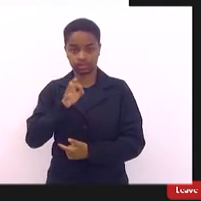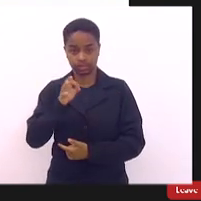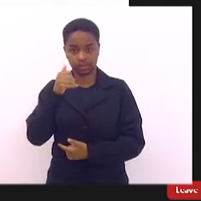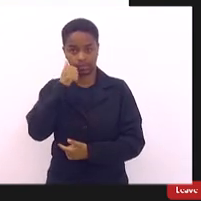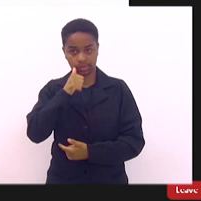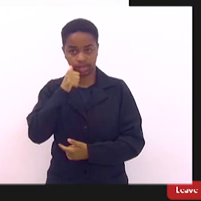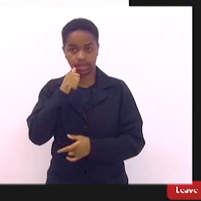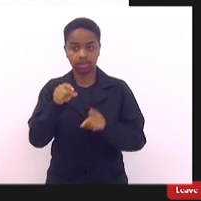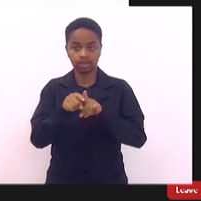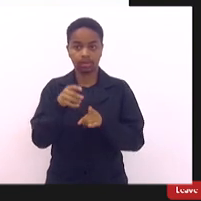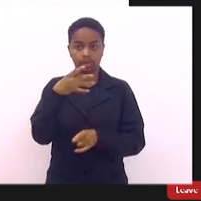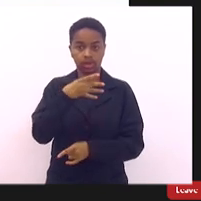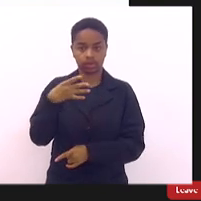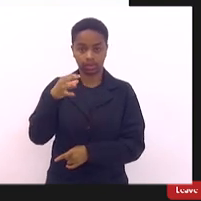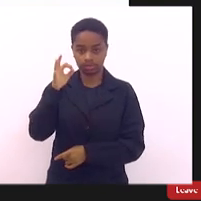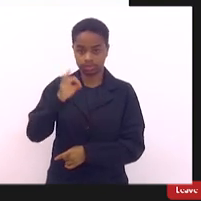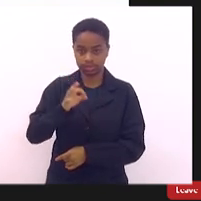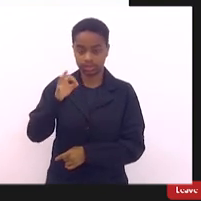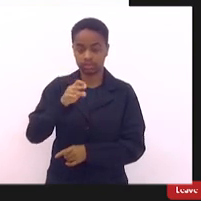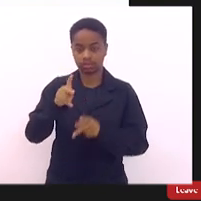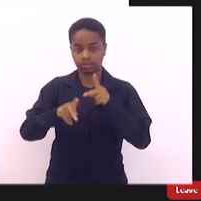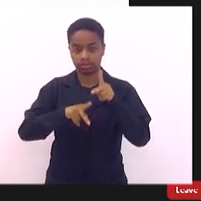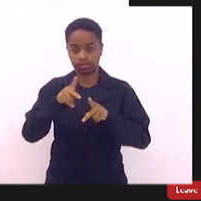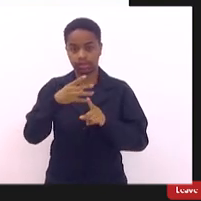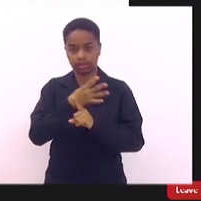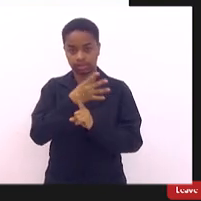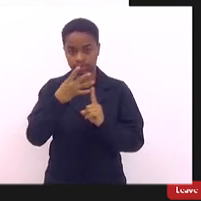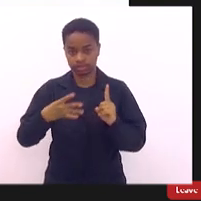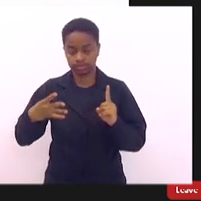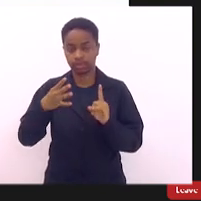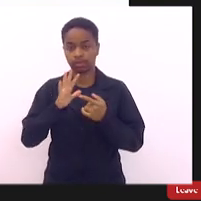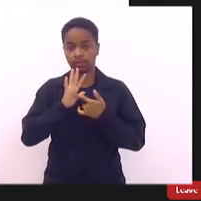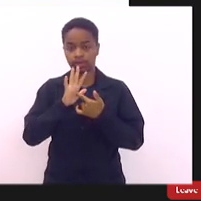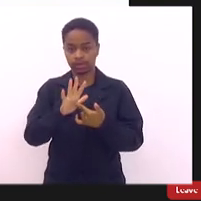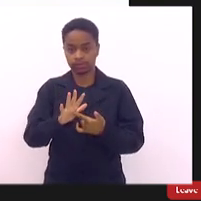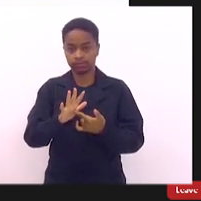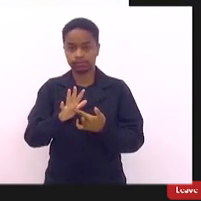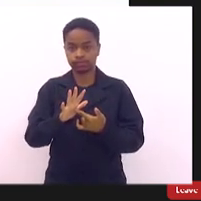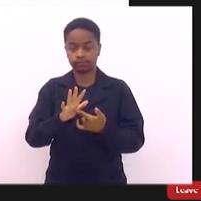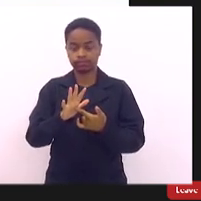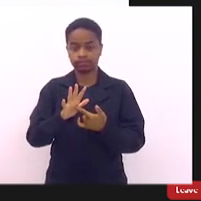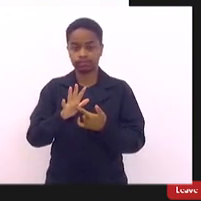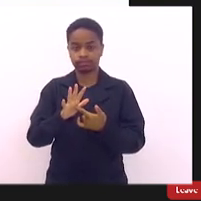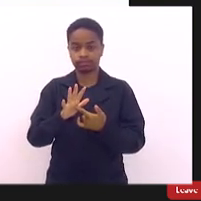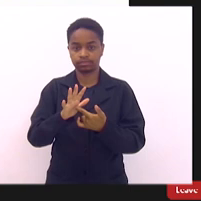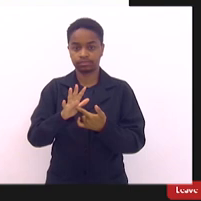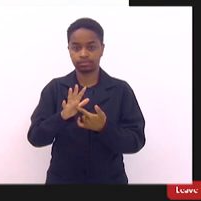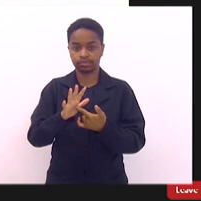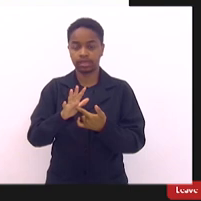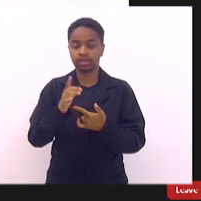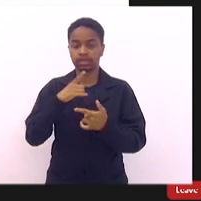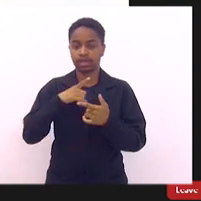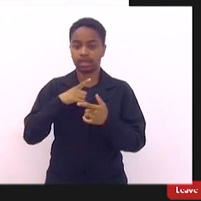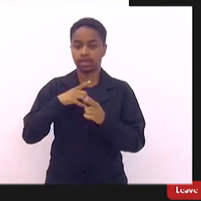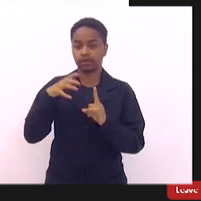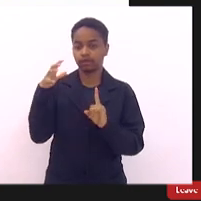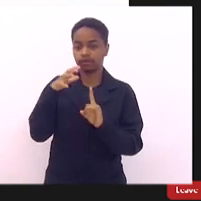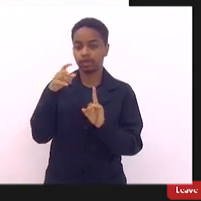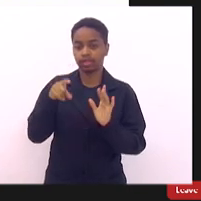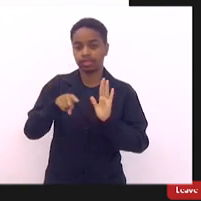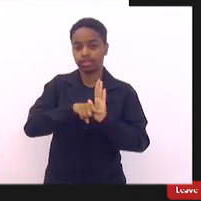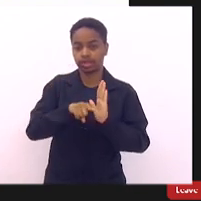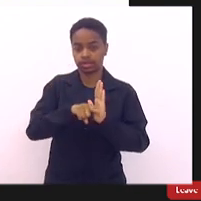44% do total de pessoas LGBTQ+ declaram que foram muito negativamente impactadas